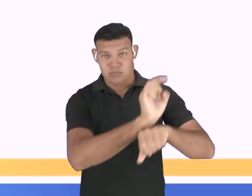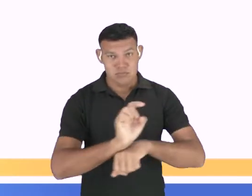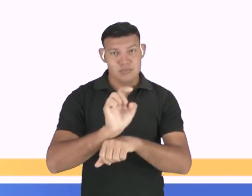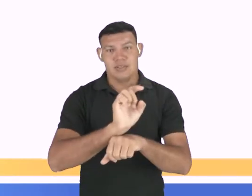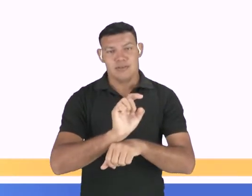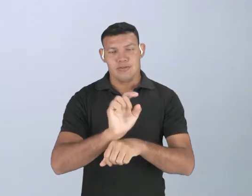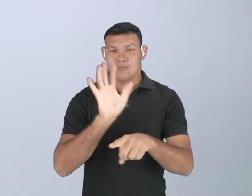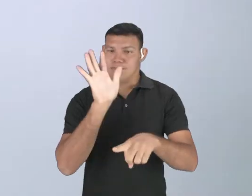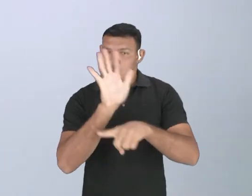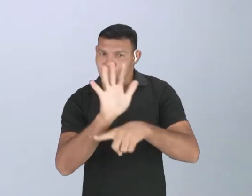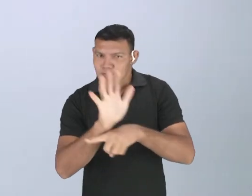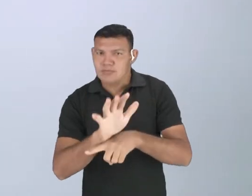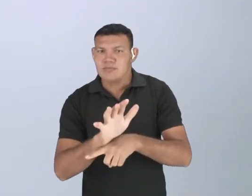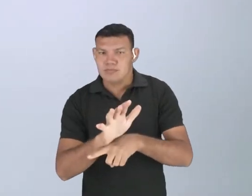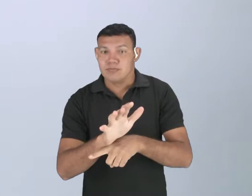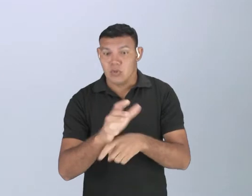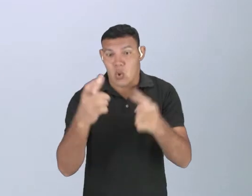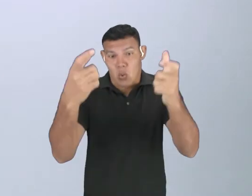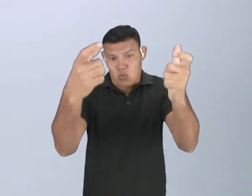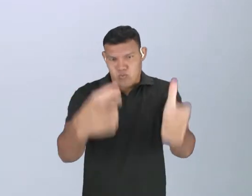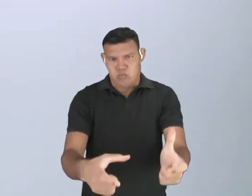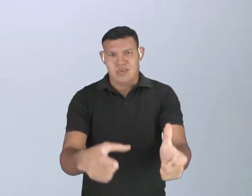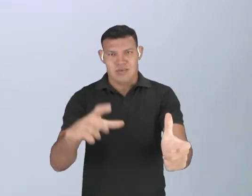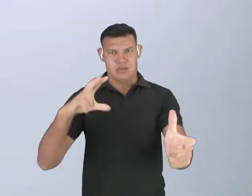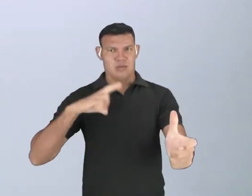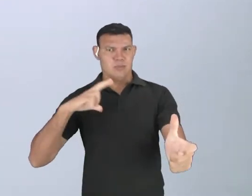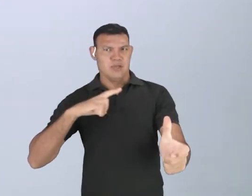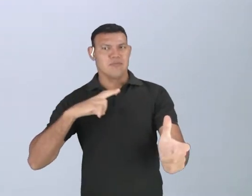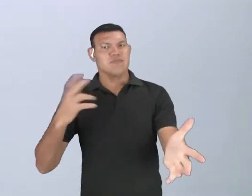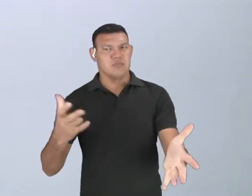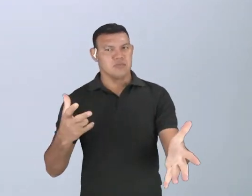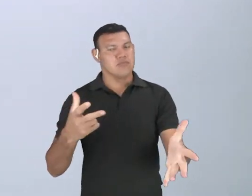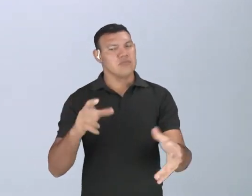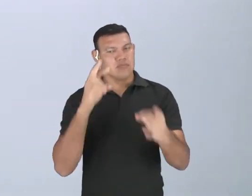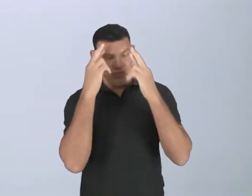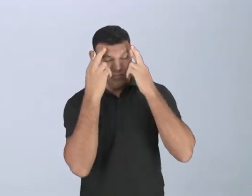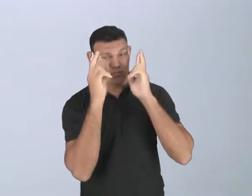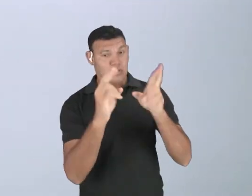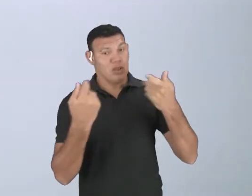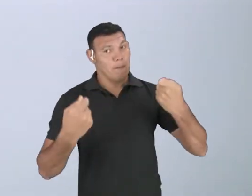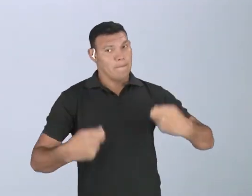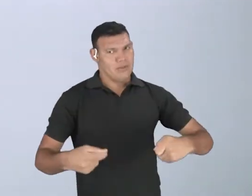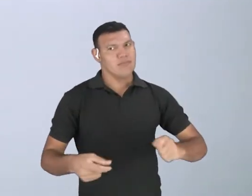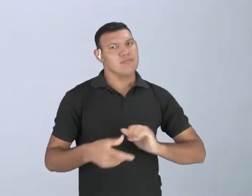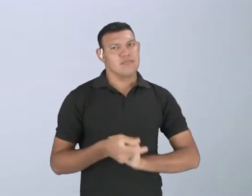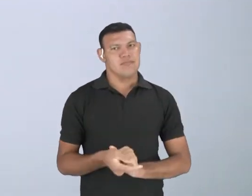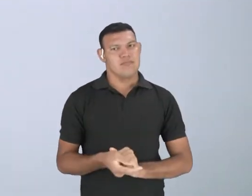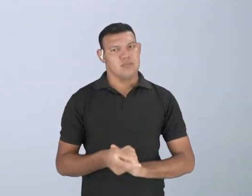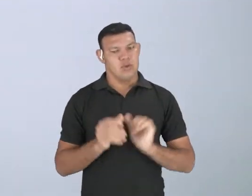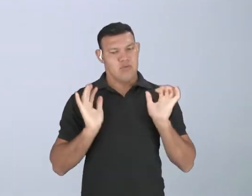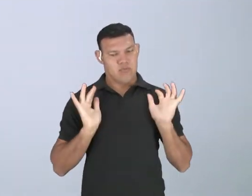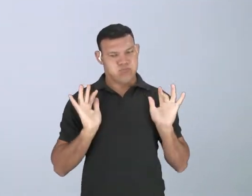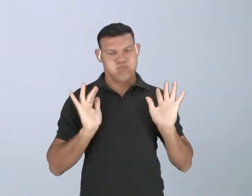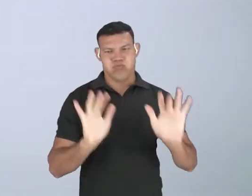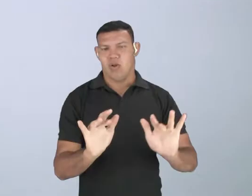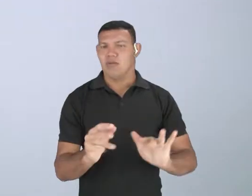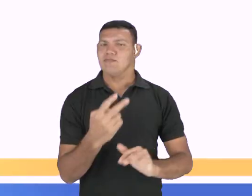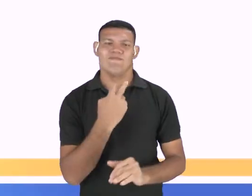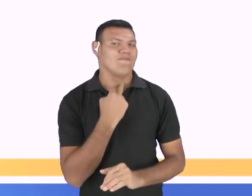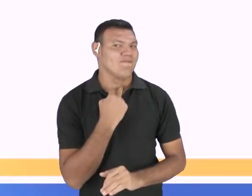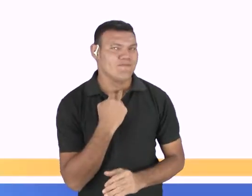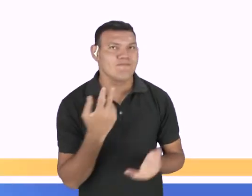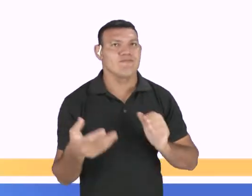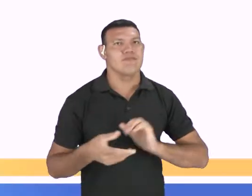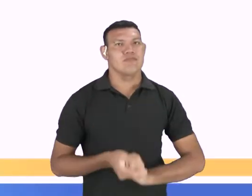ajuda, auxílio, para que a sua propriedade seja respeitada e não seja tomada, Então, existem os direitos legais para isso. O